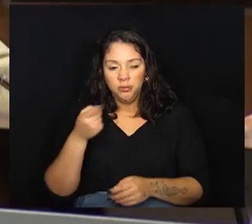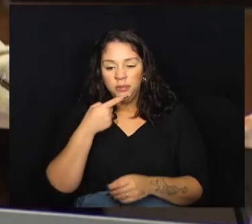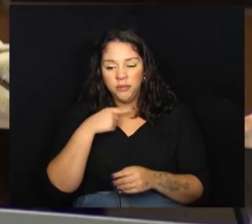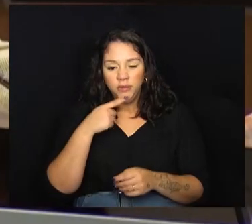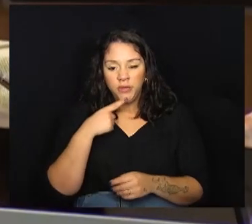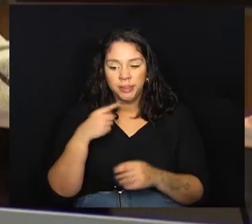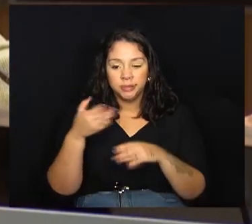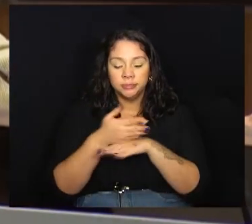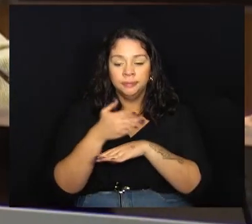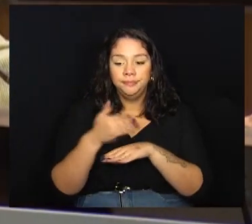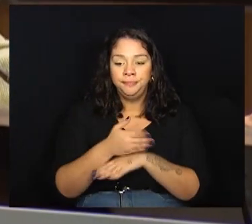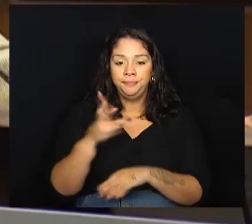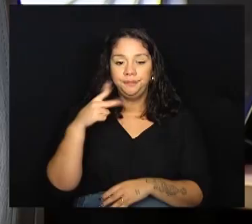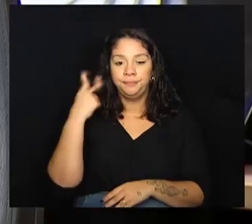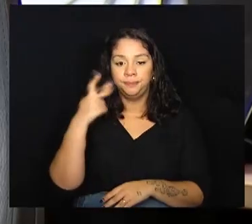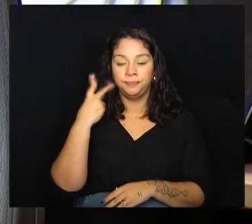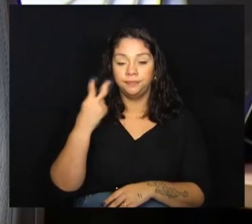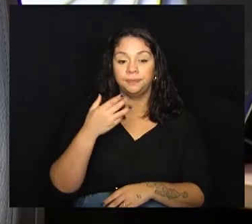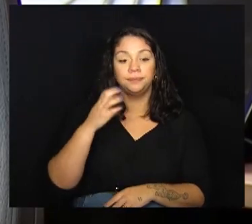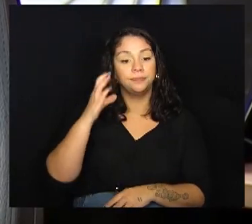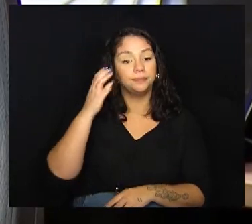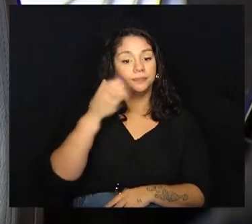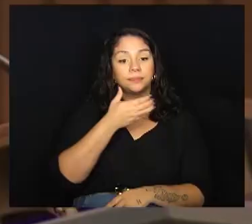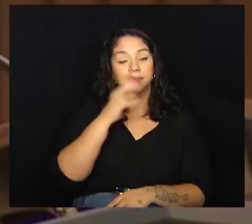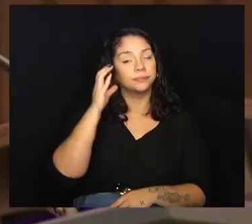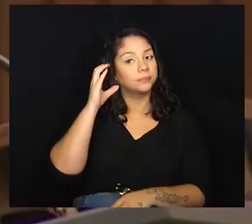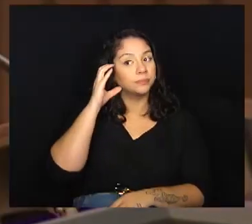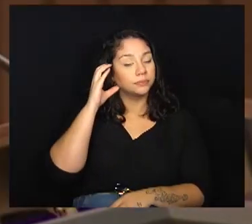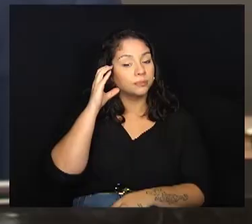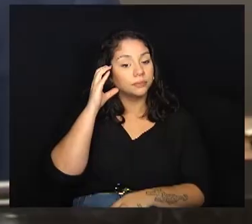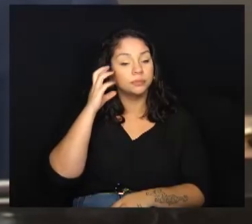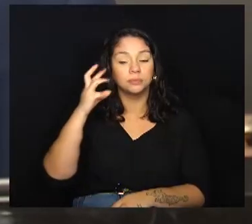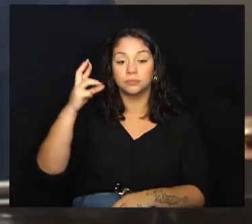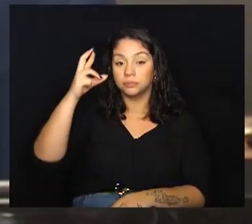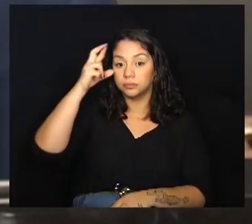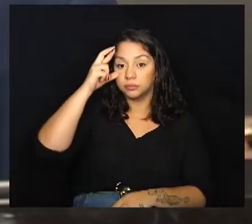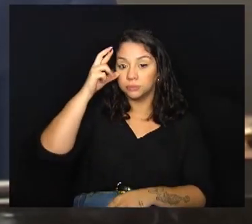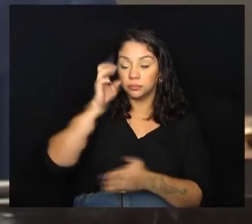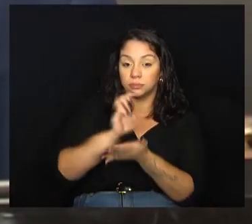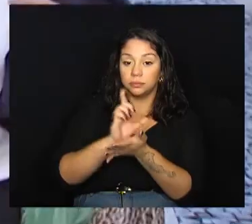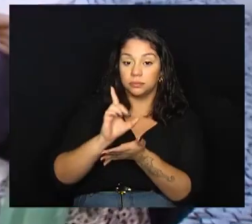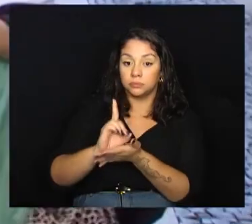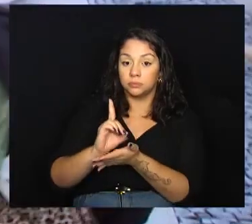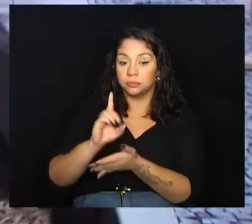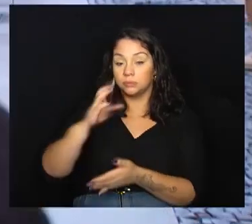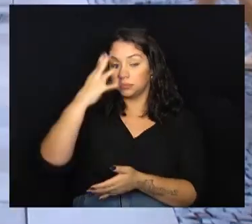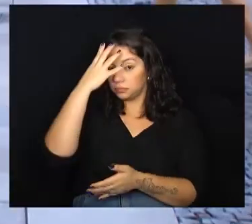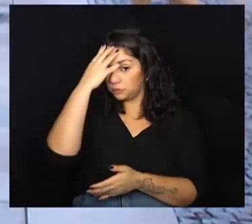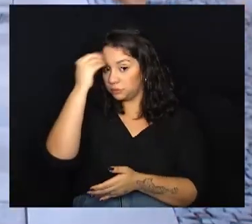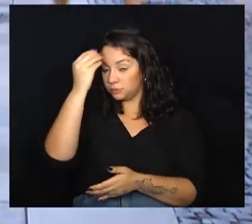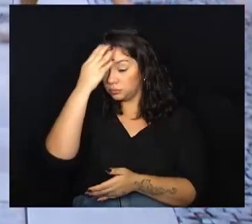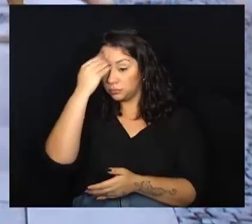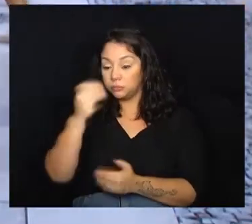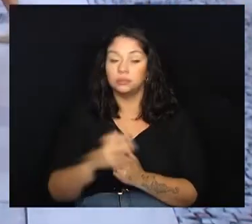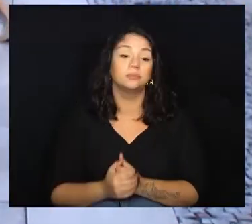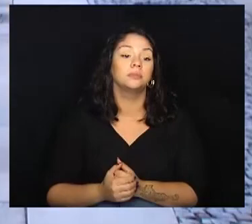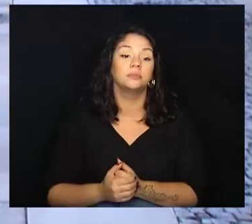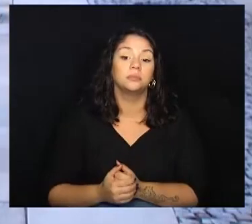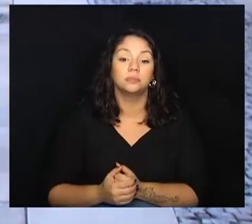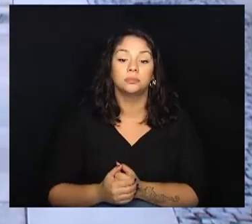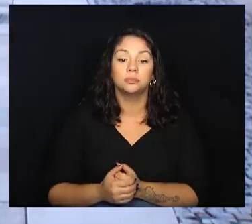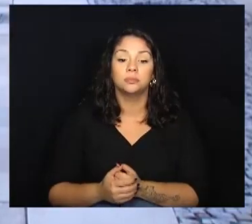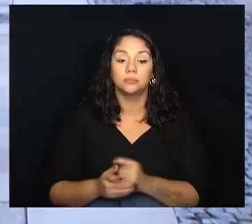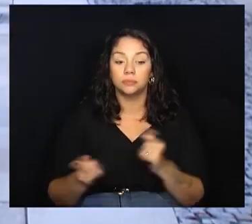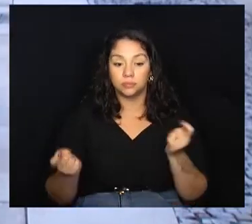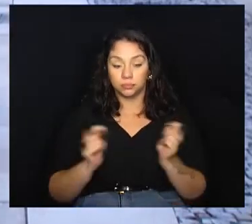como membros os vereadores Luiz Cirilo, Carlinhos Camelô, Edson Ribeiro e Jair da Farmácia. Dentre as competências da